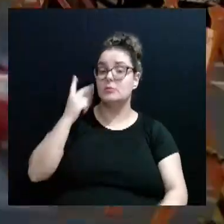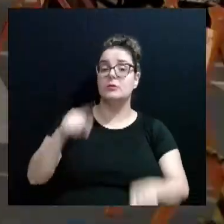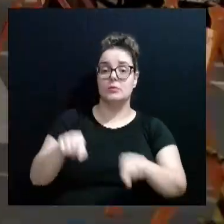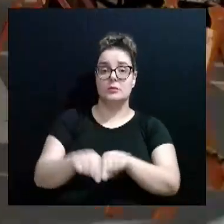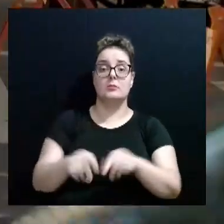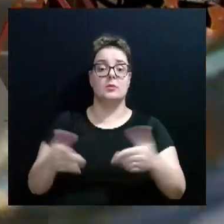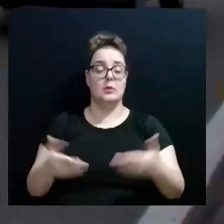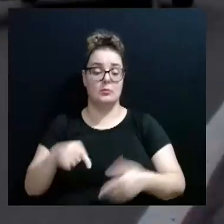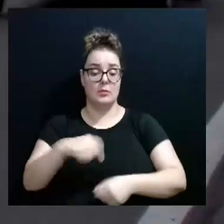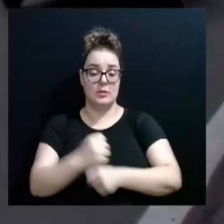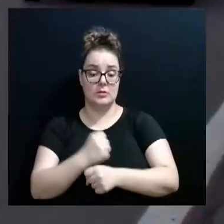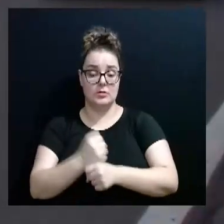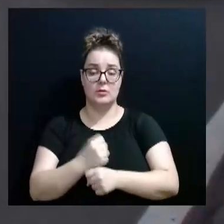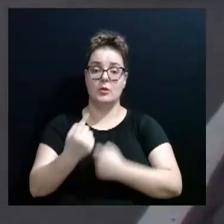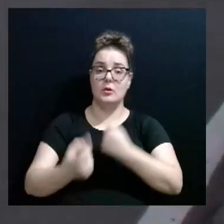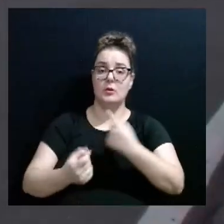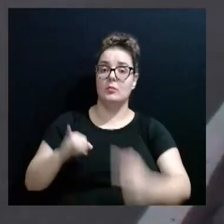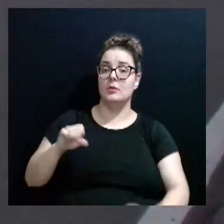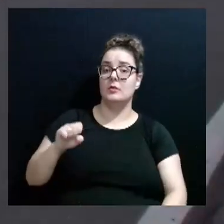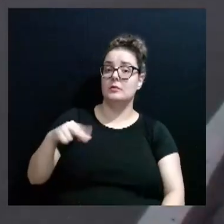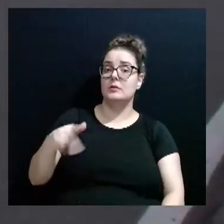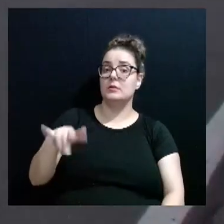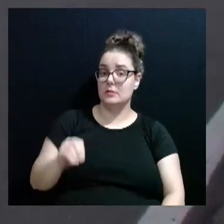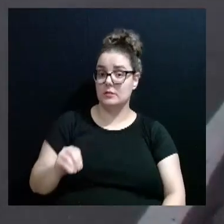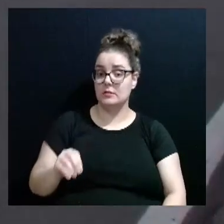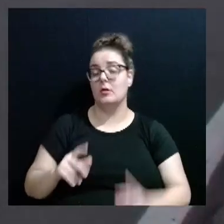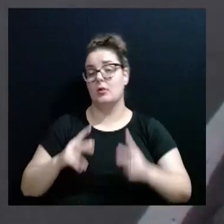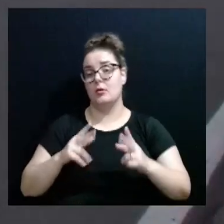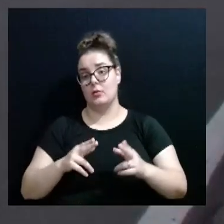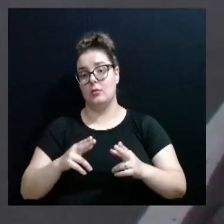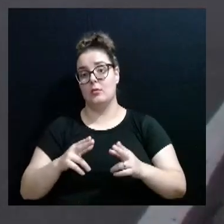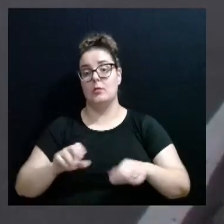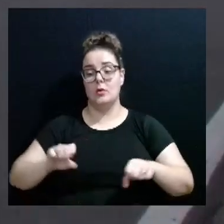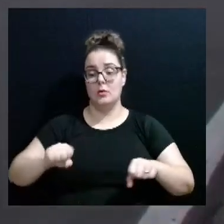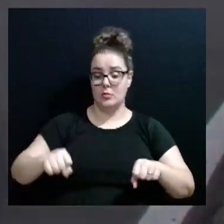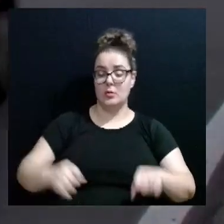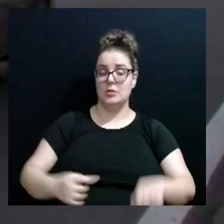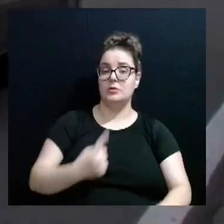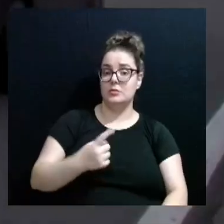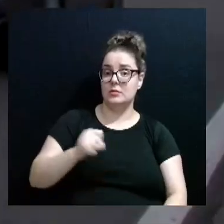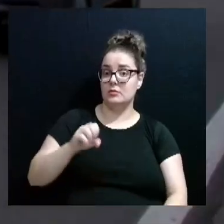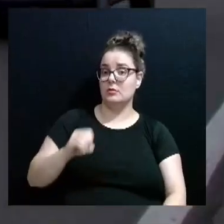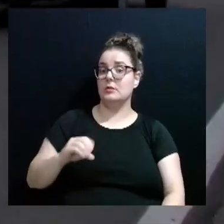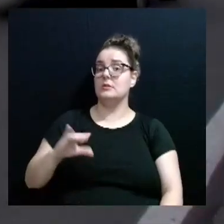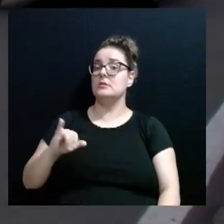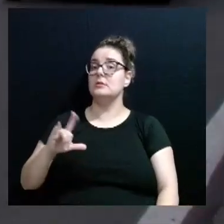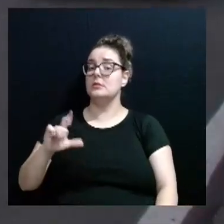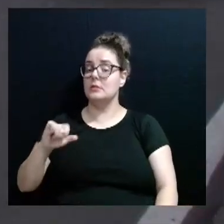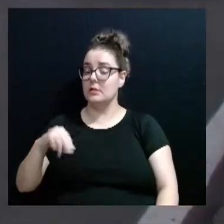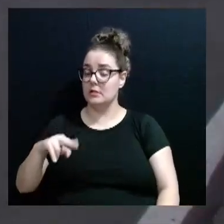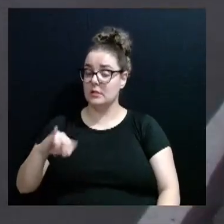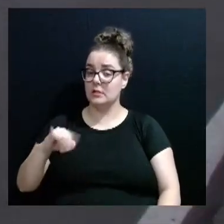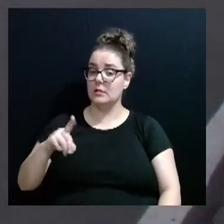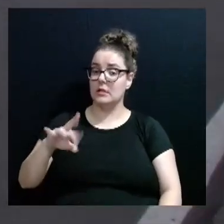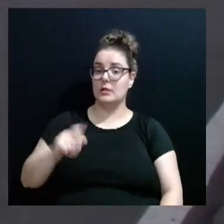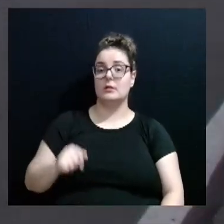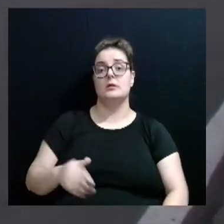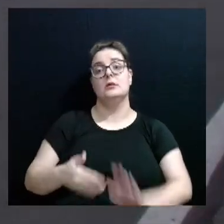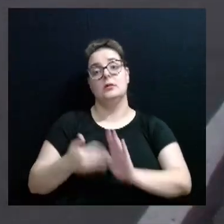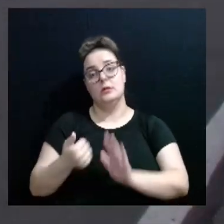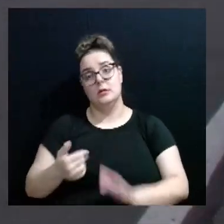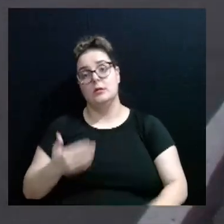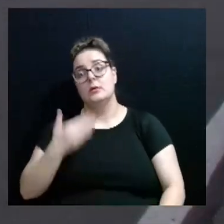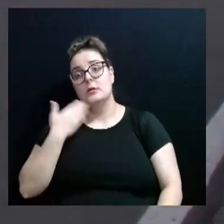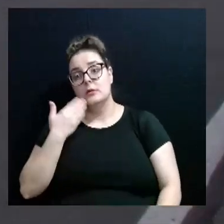gente conta com algumas isenções no caso das motocicletas de até 180 cilindradas, que estão isentas para facilitar questões ali com as pessoas